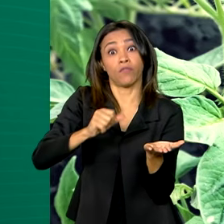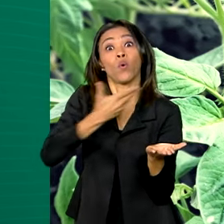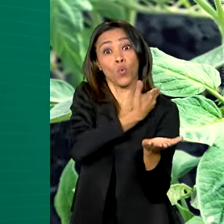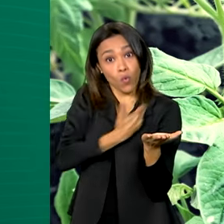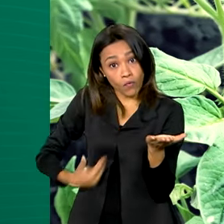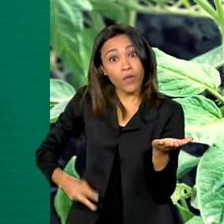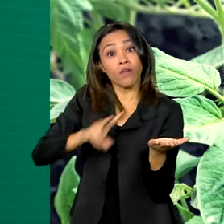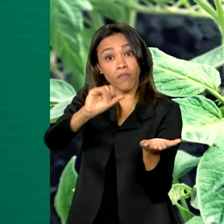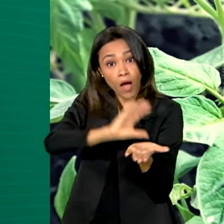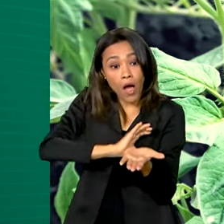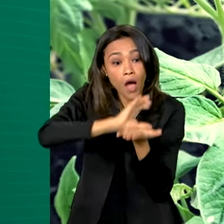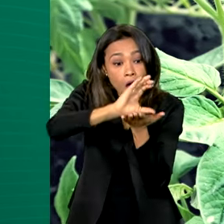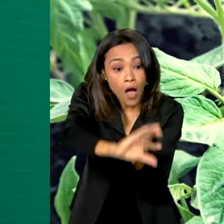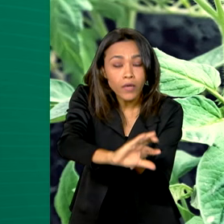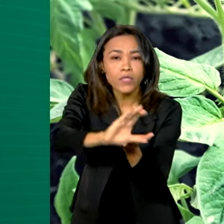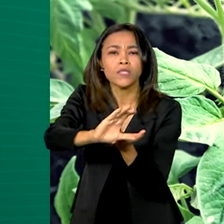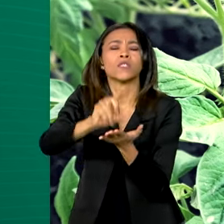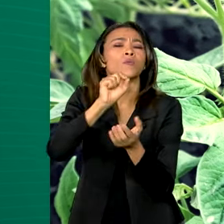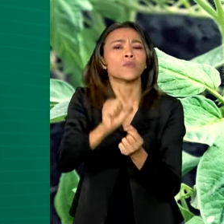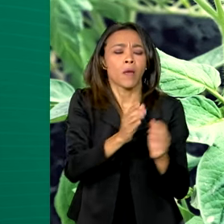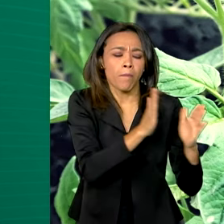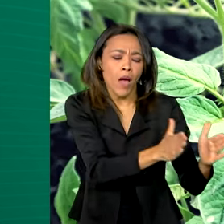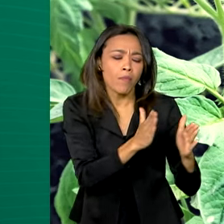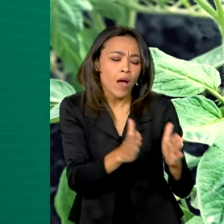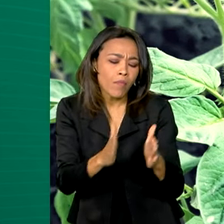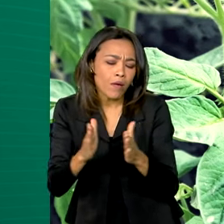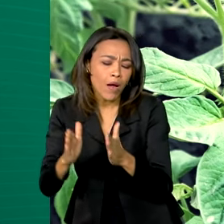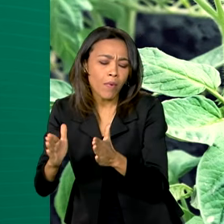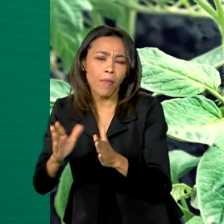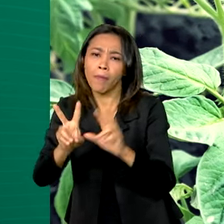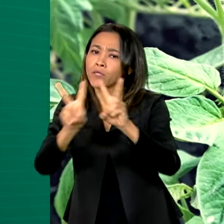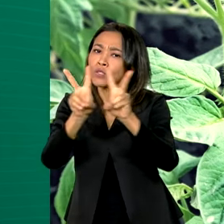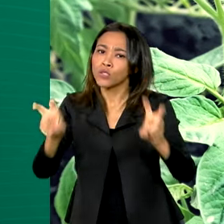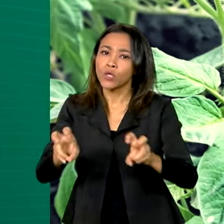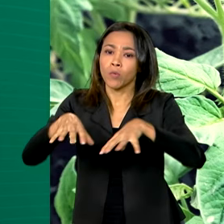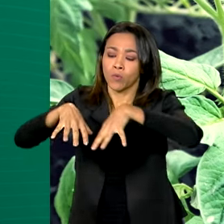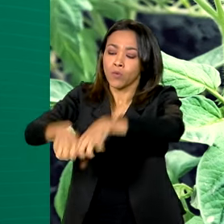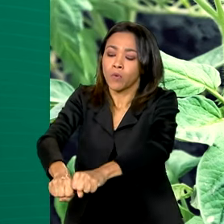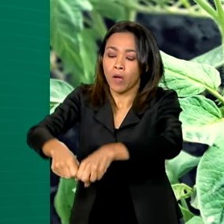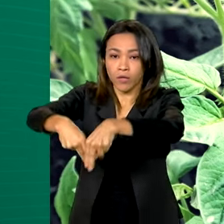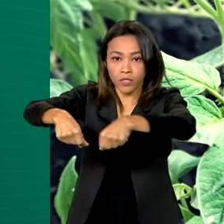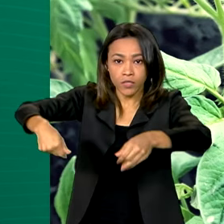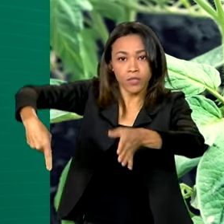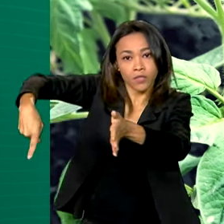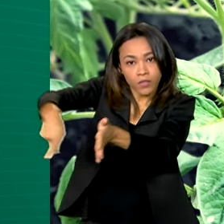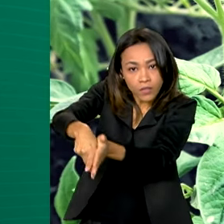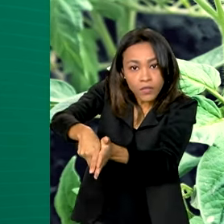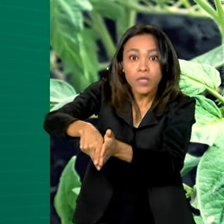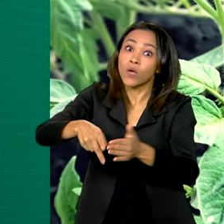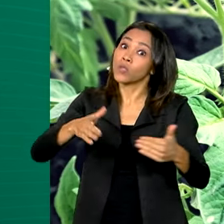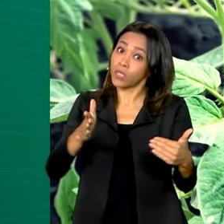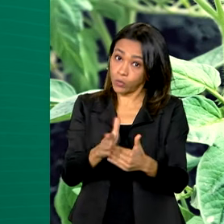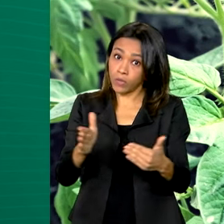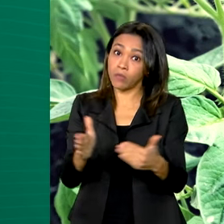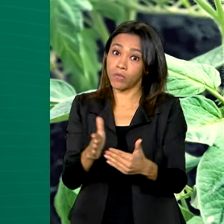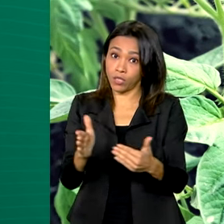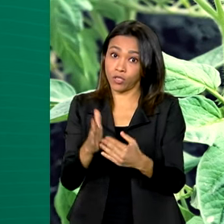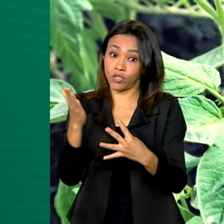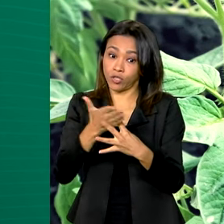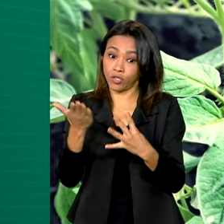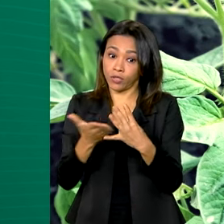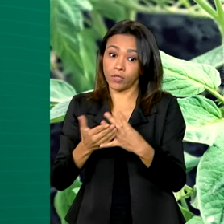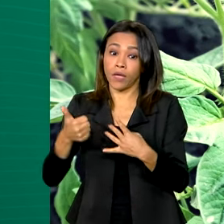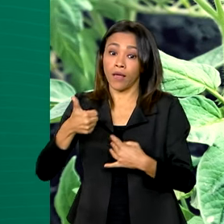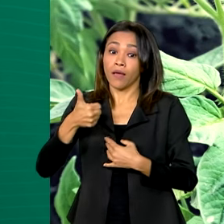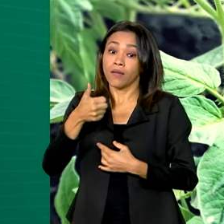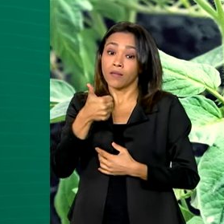financiar todas as etapas do processo de regularização fundiária de imóveis rurais, com limite de financiamento de 10 mil